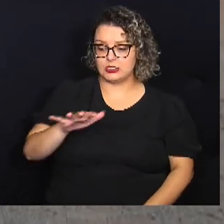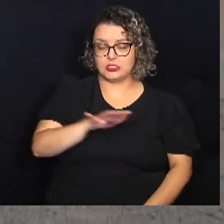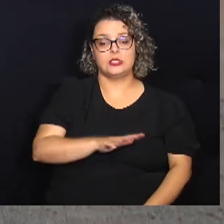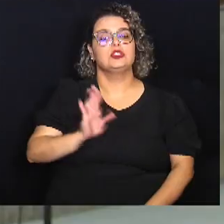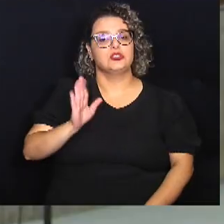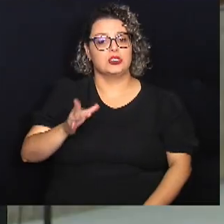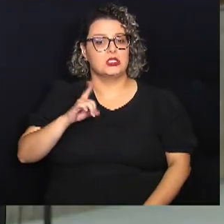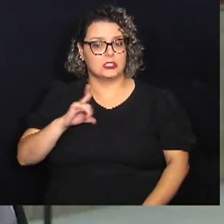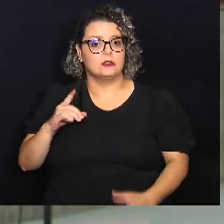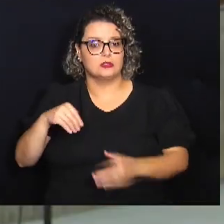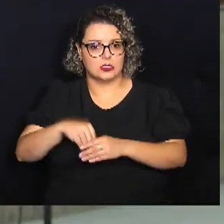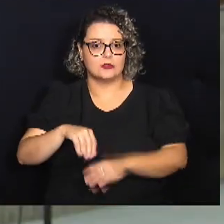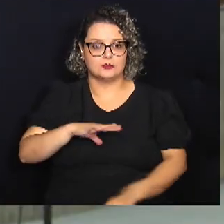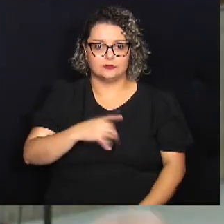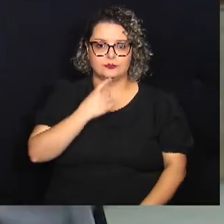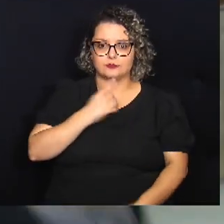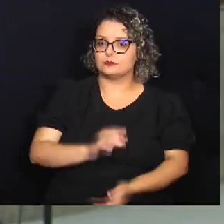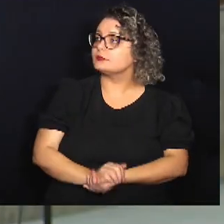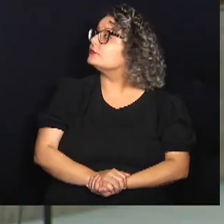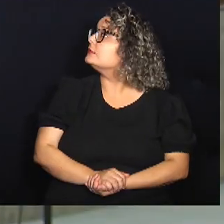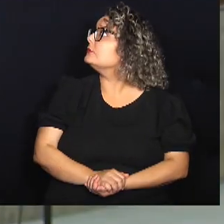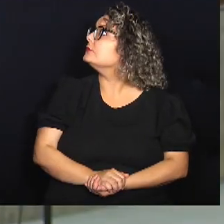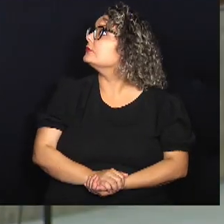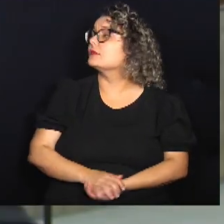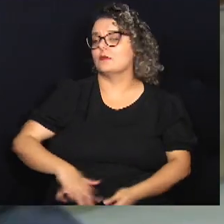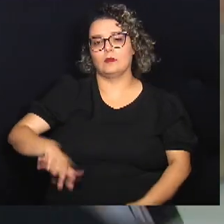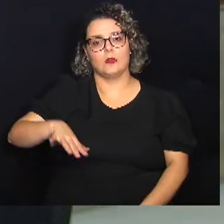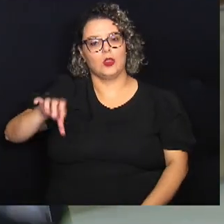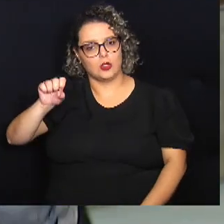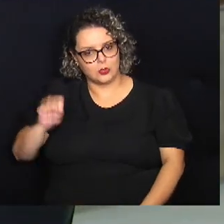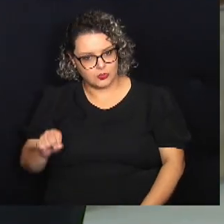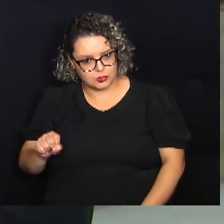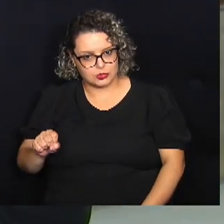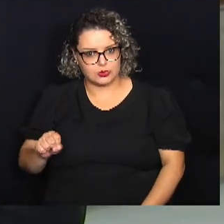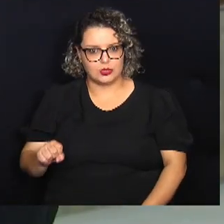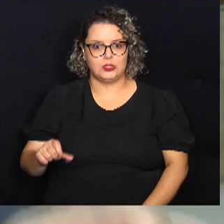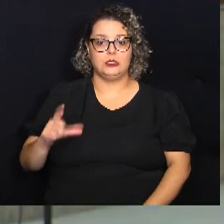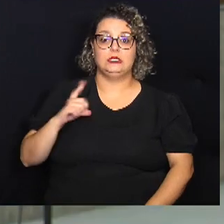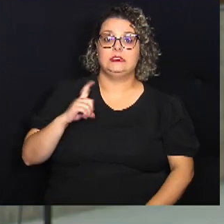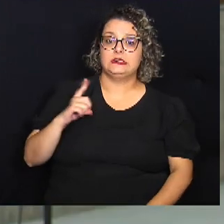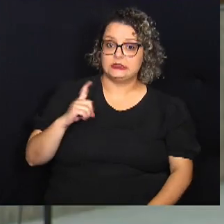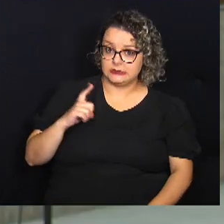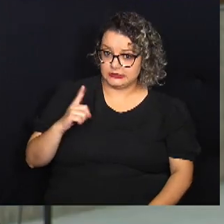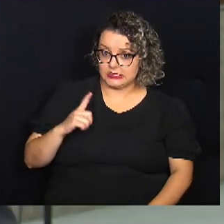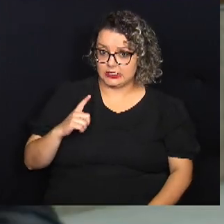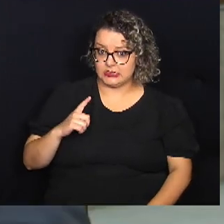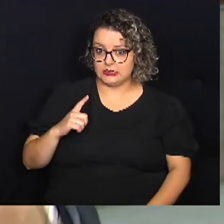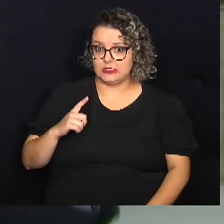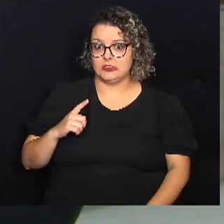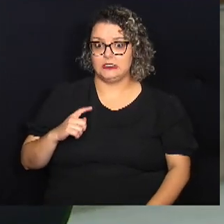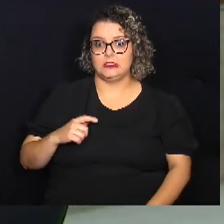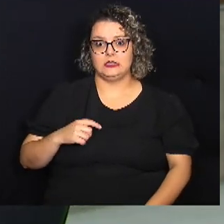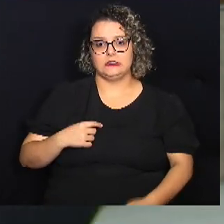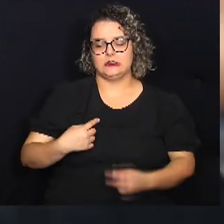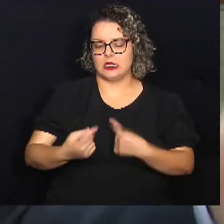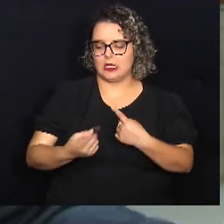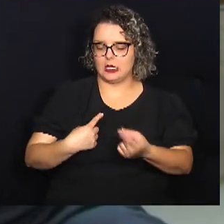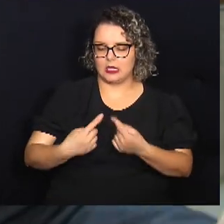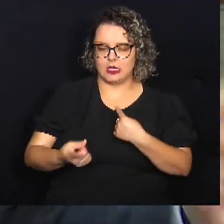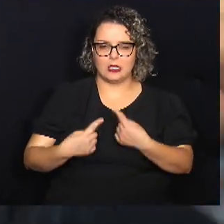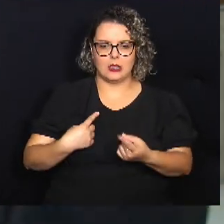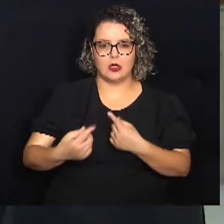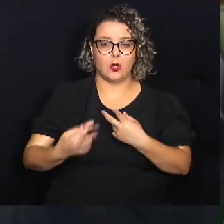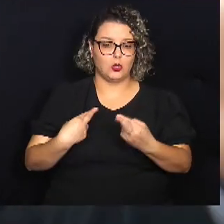em Campinas. A região sul, especialmente a região sul, que compreende desde aqui da Anhanguera, passando pela